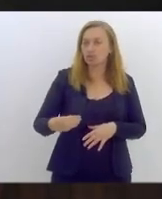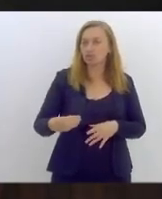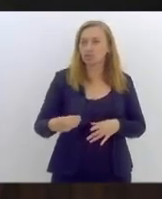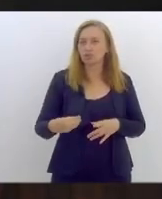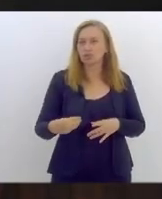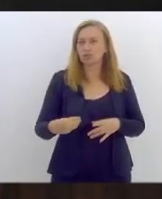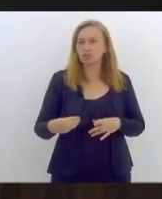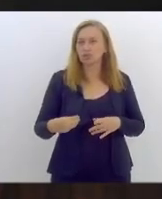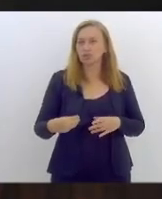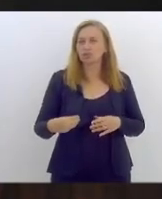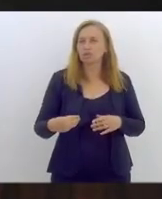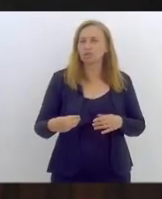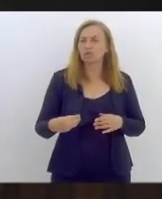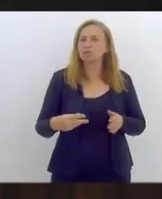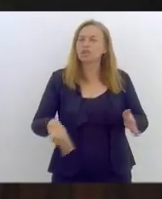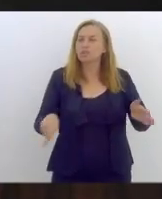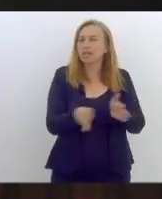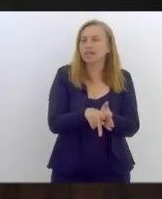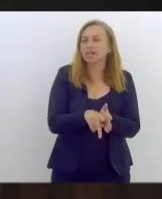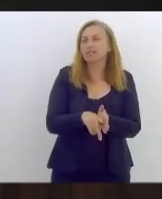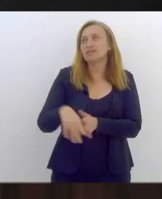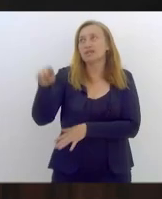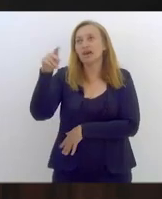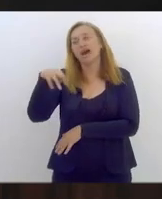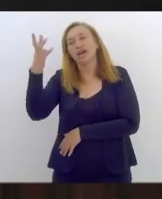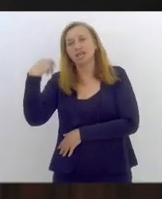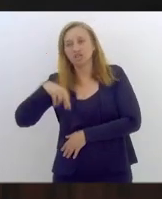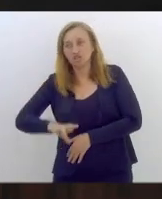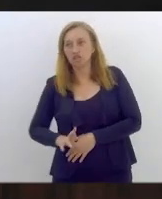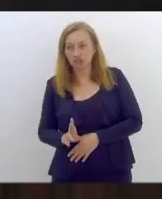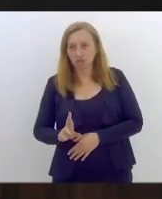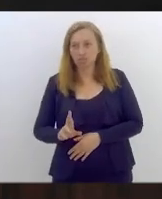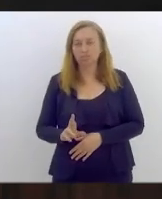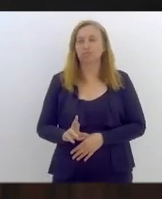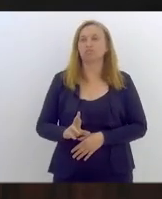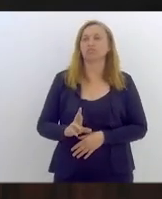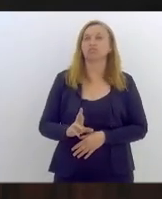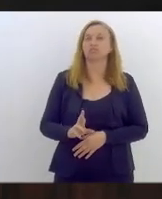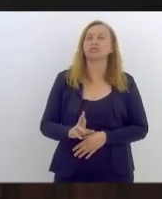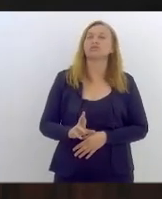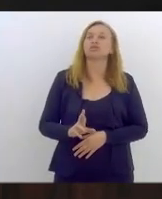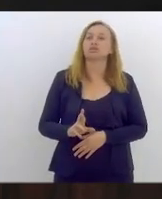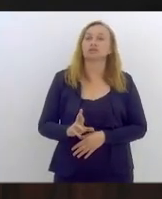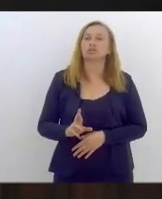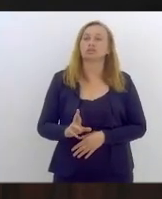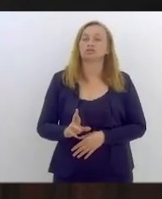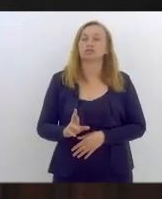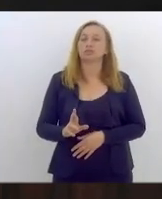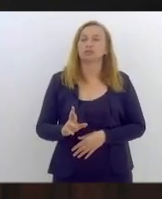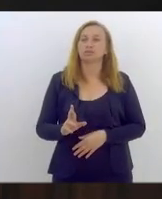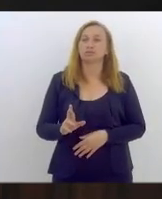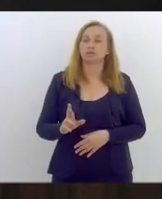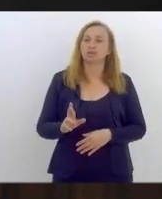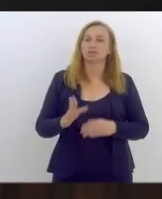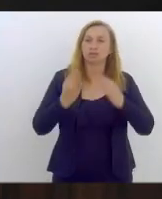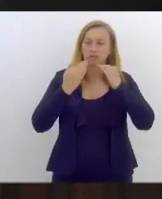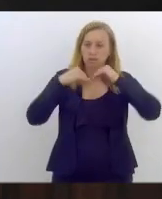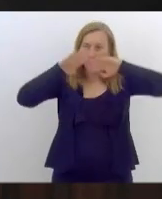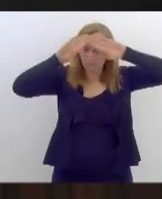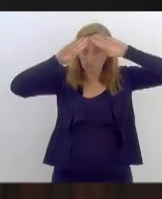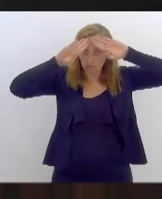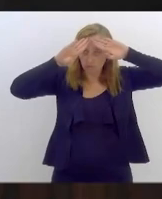e também o meu repúdio a toda a lógica de racismo religioso que tem se operado nesse